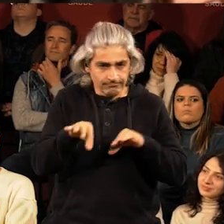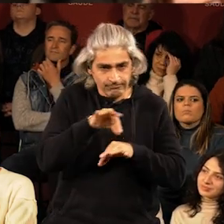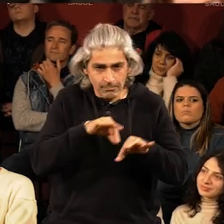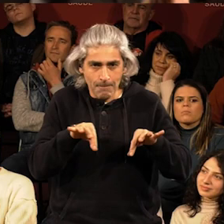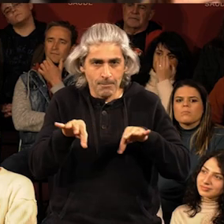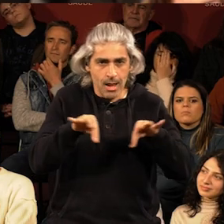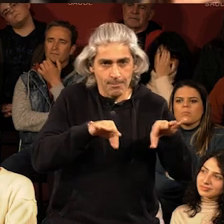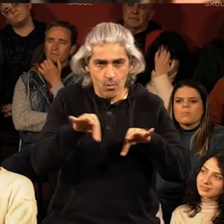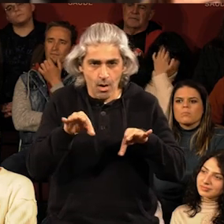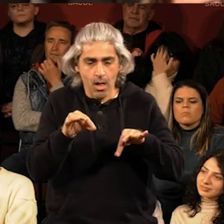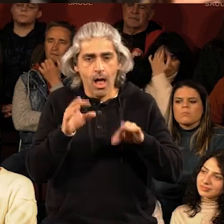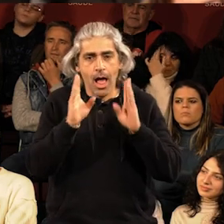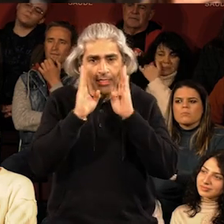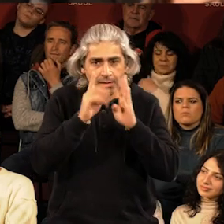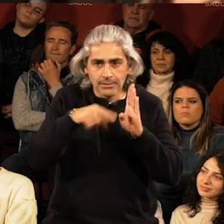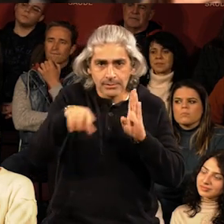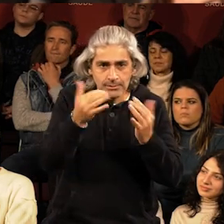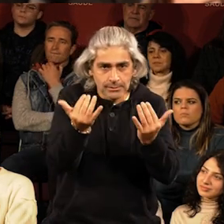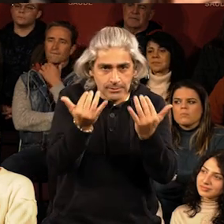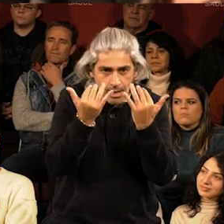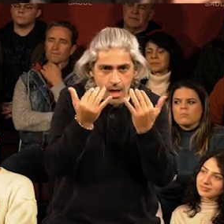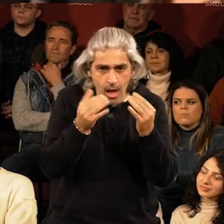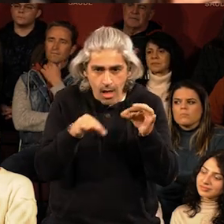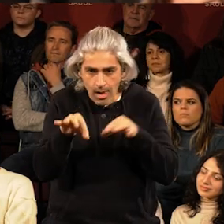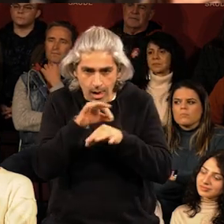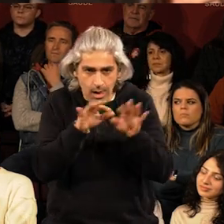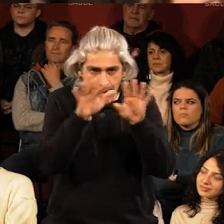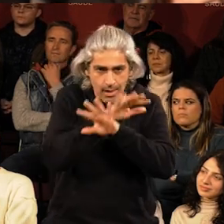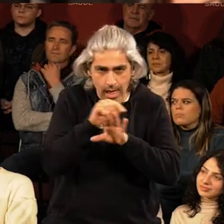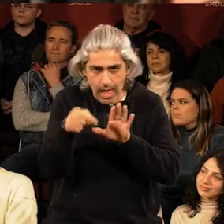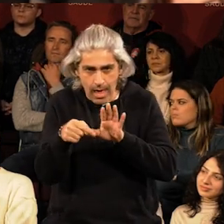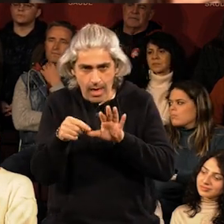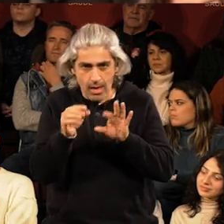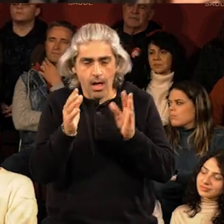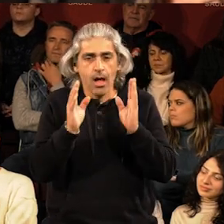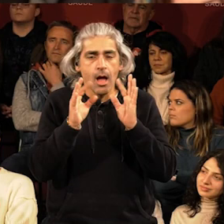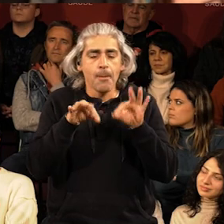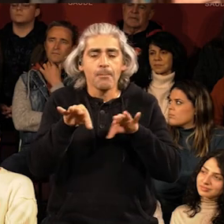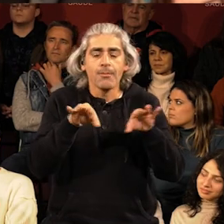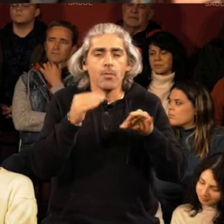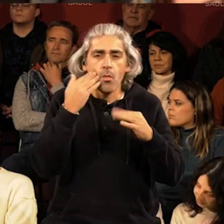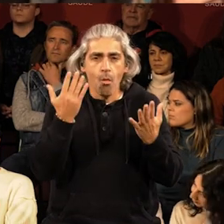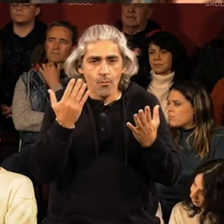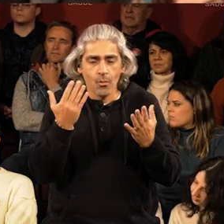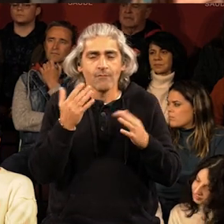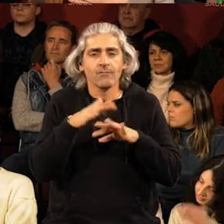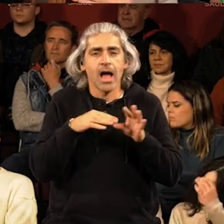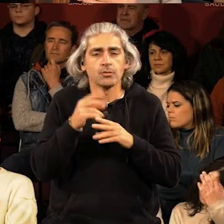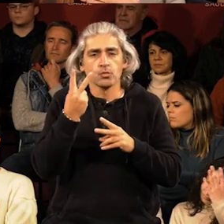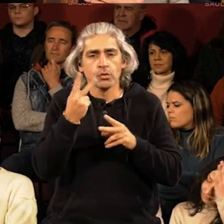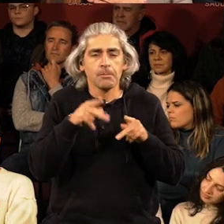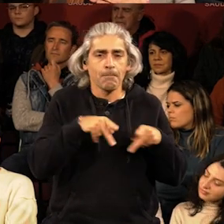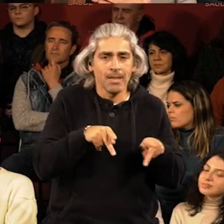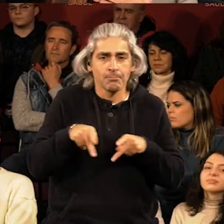manipula a atenção da audiência e manipula a atenção da audiência utilizando dois